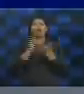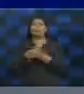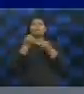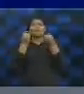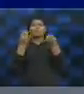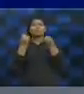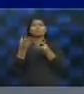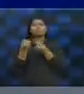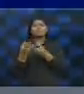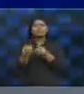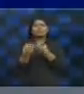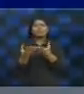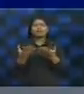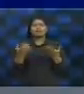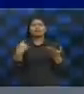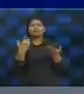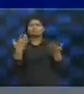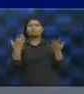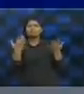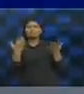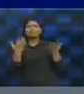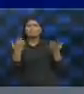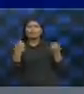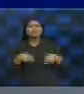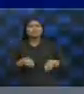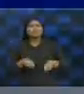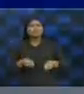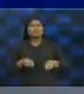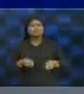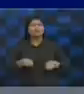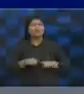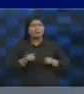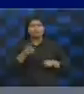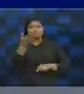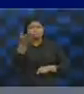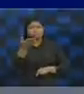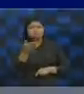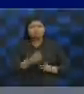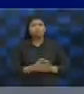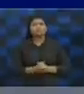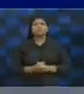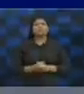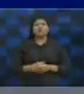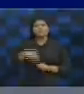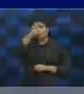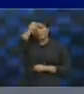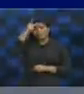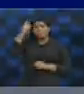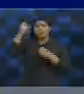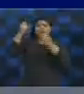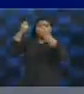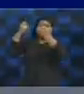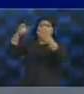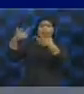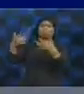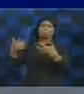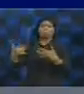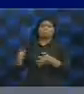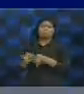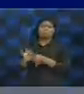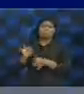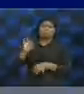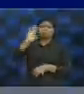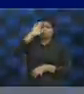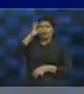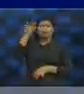que parecem verdade. Mas eu quero pedir a um engenheiro que nos ouve agora. O prefeito passou a campanha inteira dizendo que fez 500